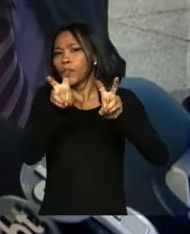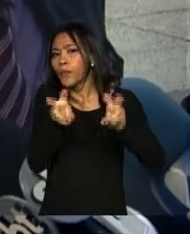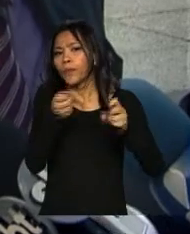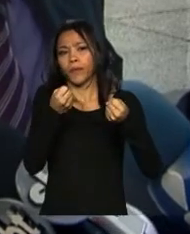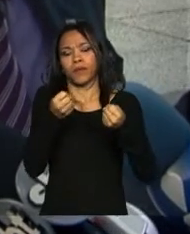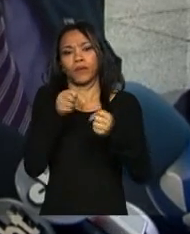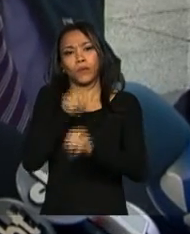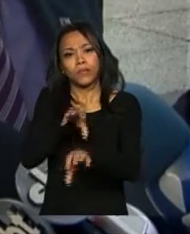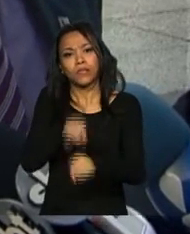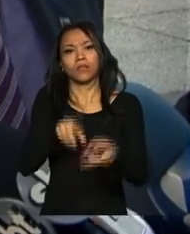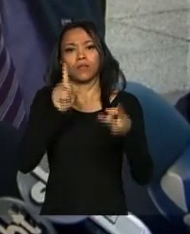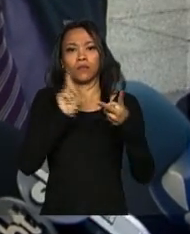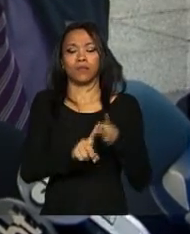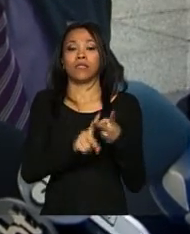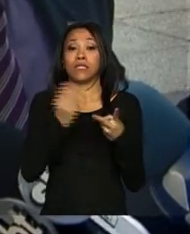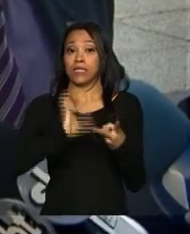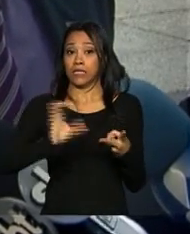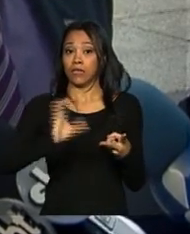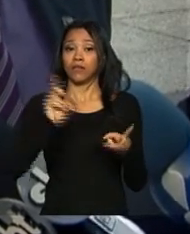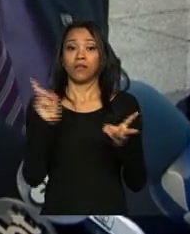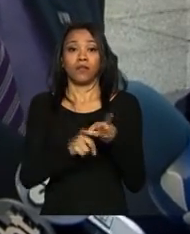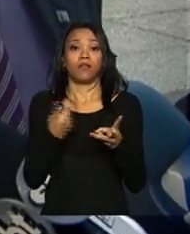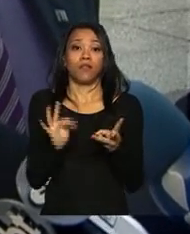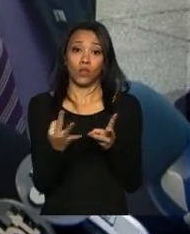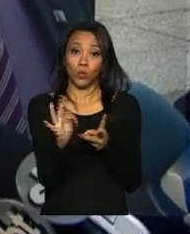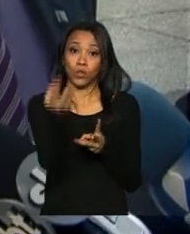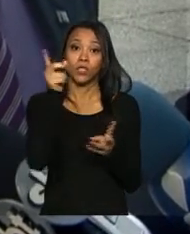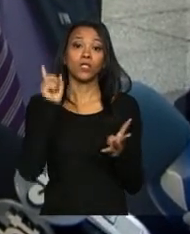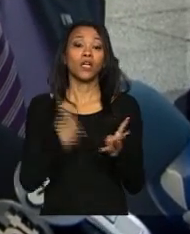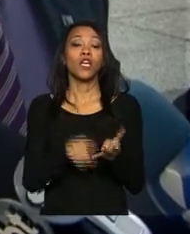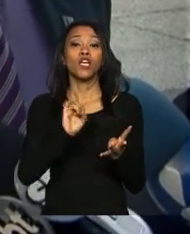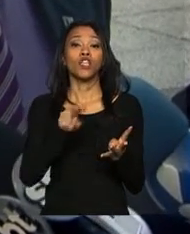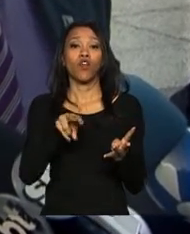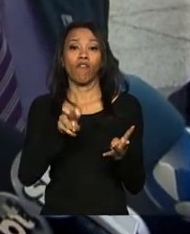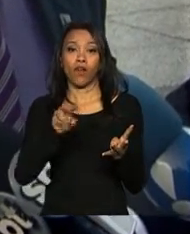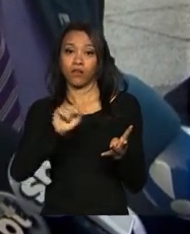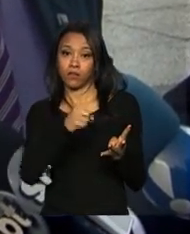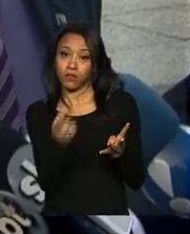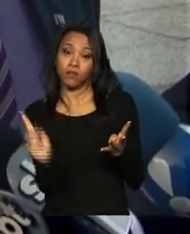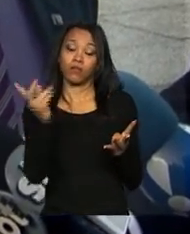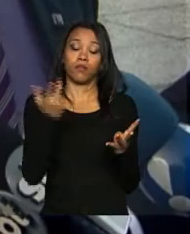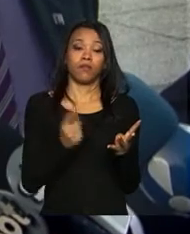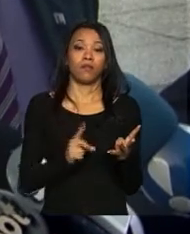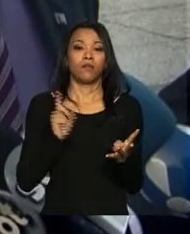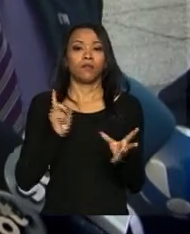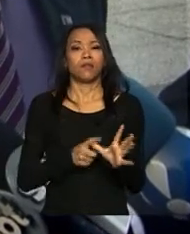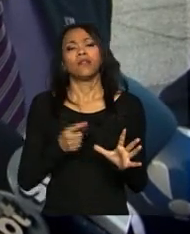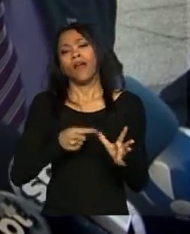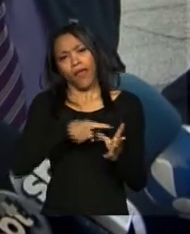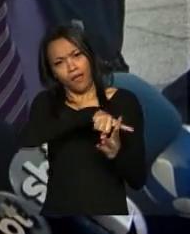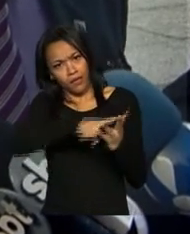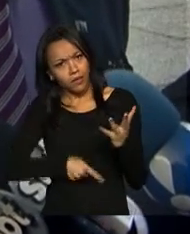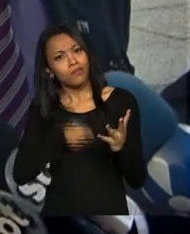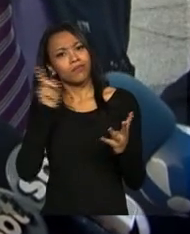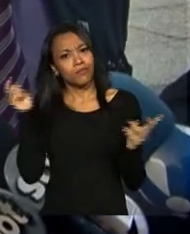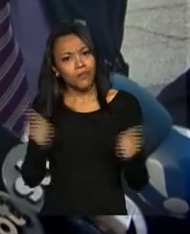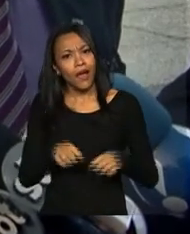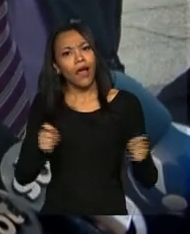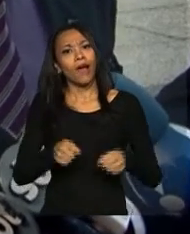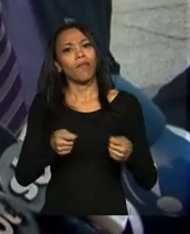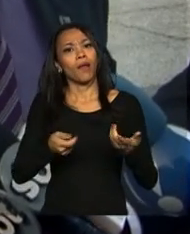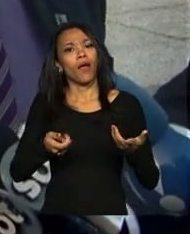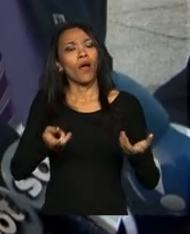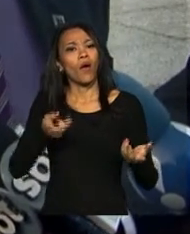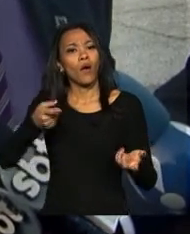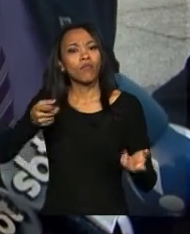educação, à ciência, à tecnologia, à inovação, iniciativas essas que podem levar a um